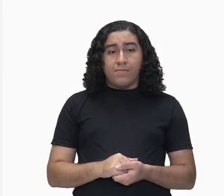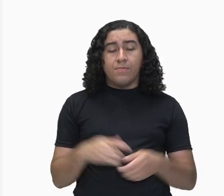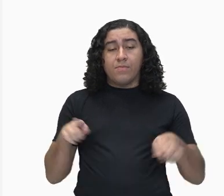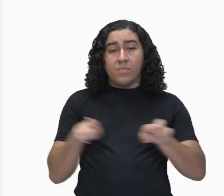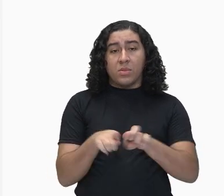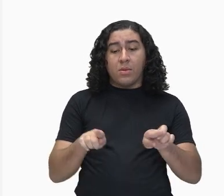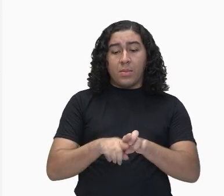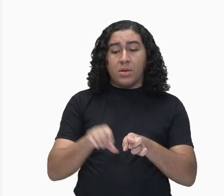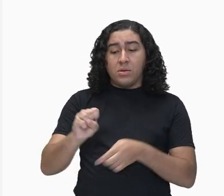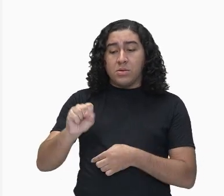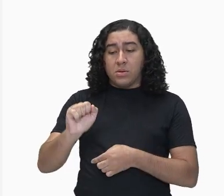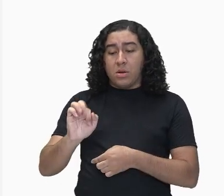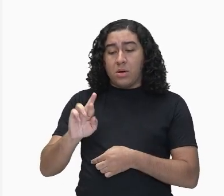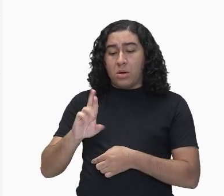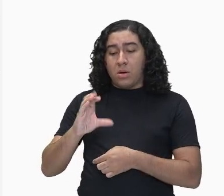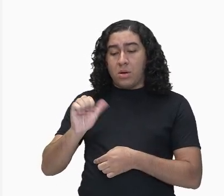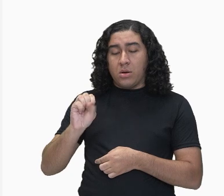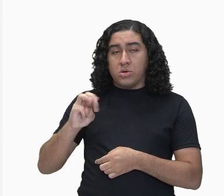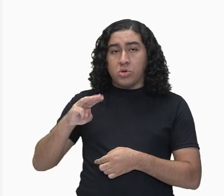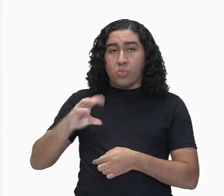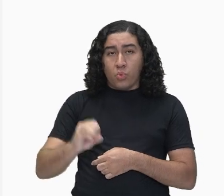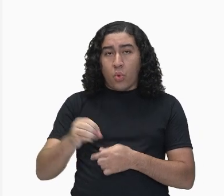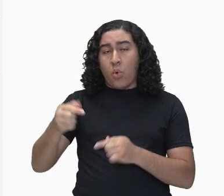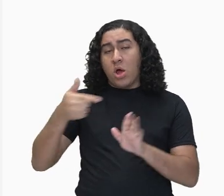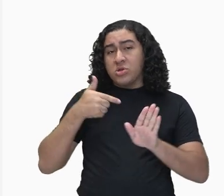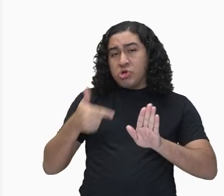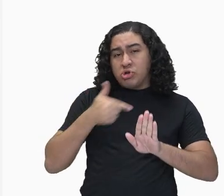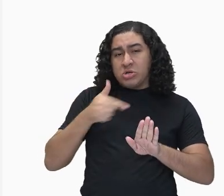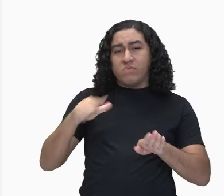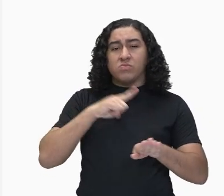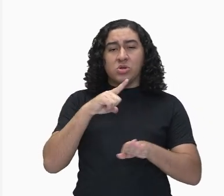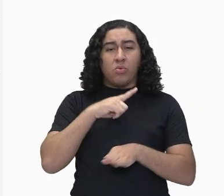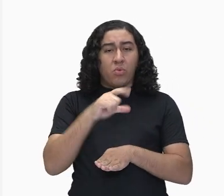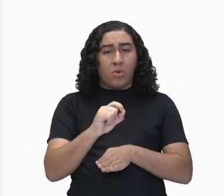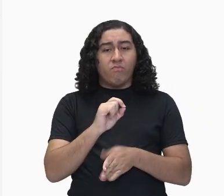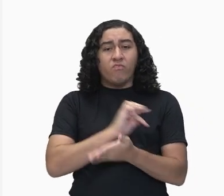sarcasmo, com muita frustração,